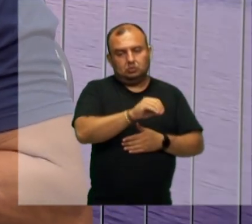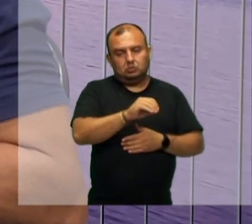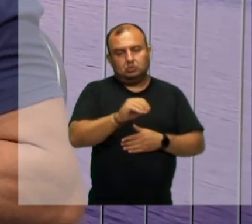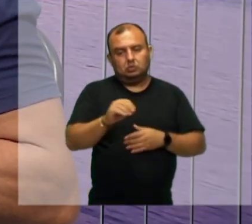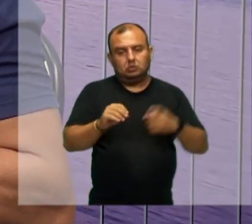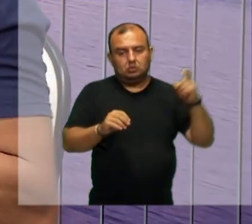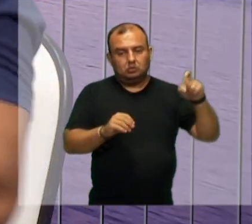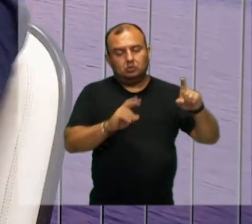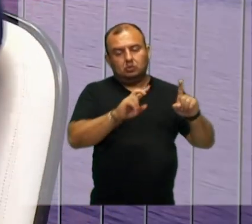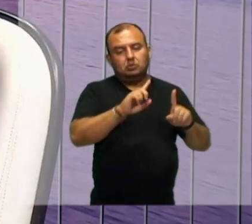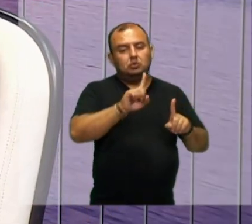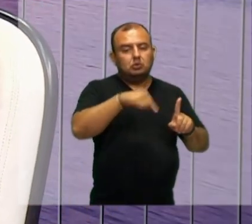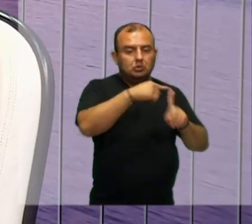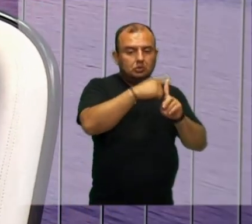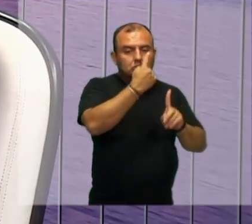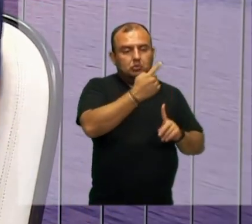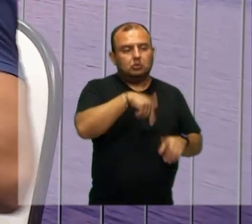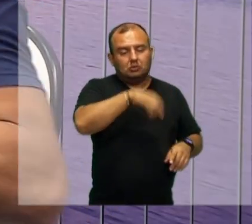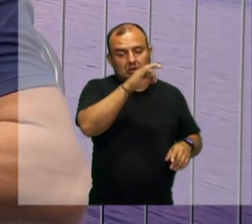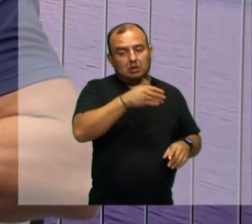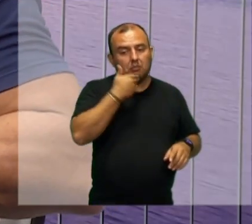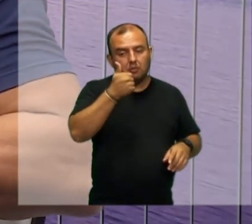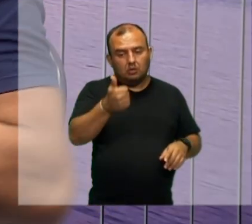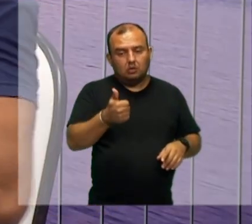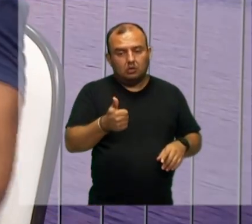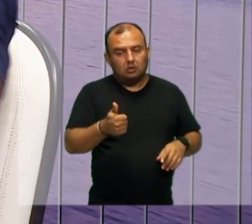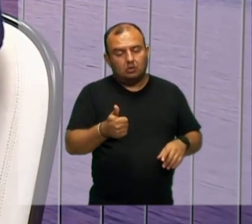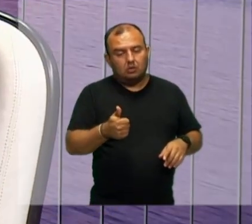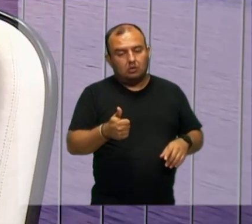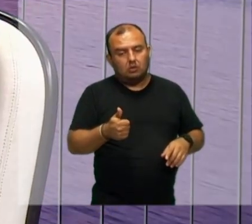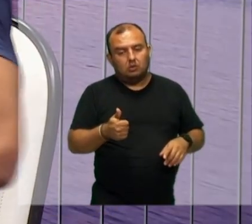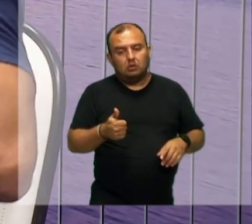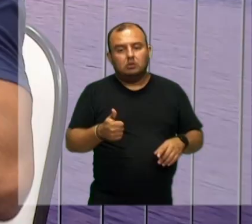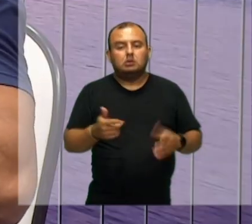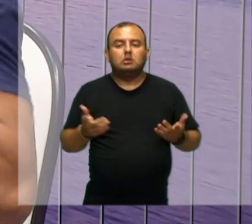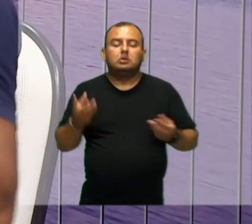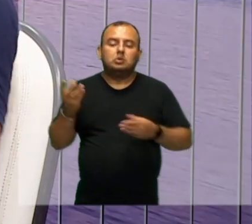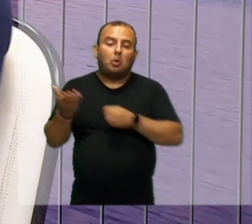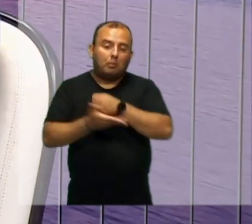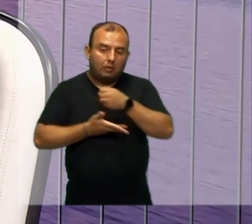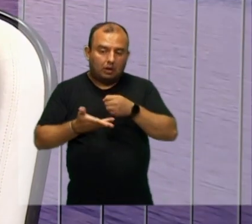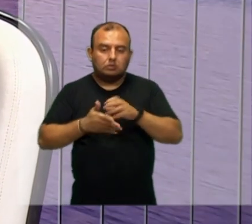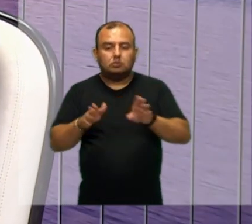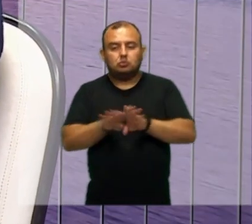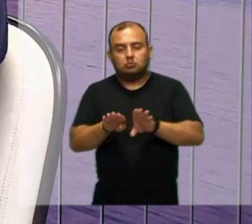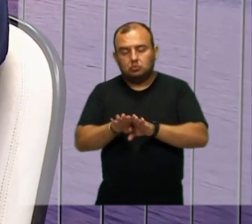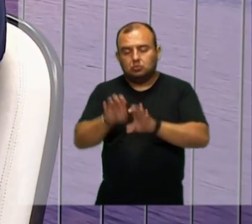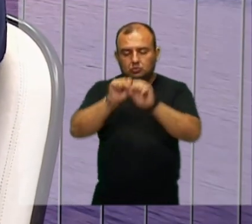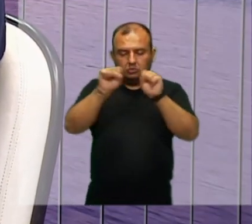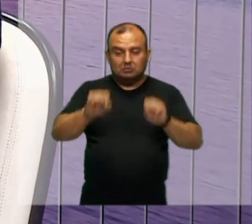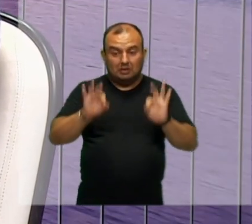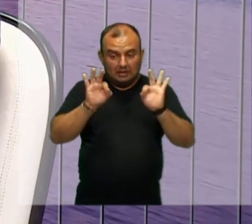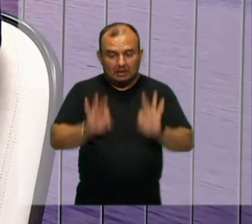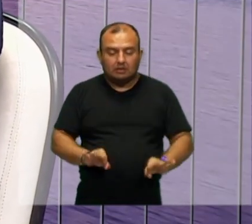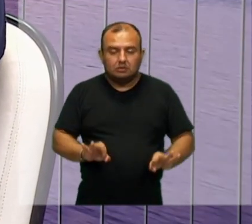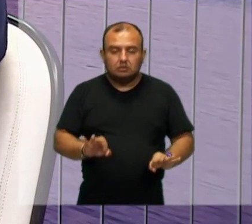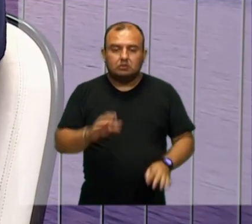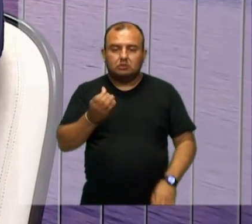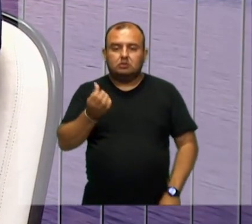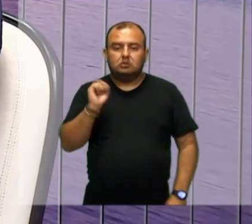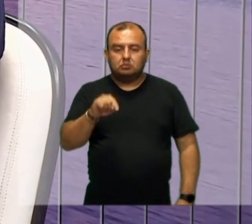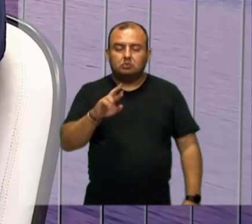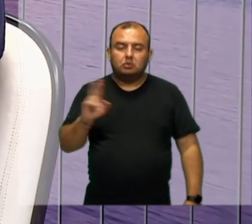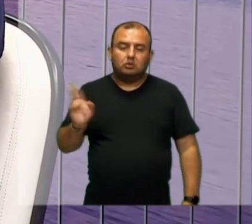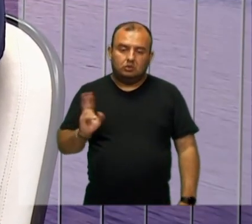o X+1, que é uma qualidade melhor. Mas dentro do básico e dentro de um sistema ideal, hoje com